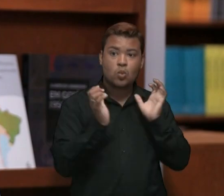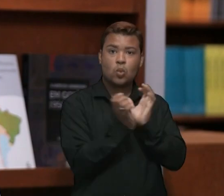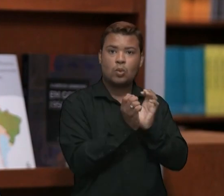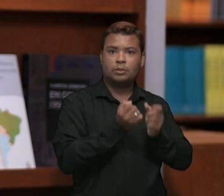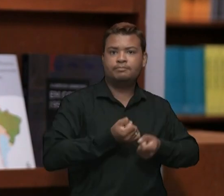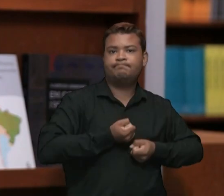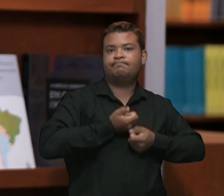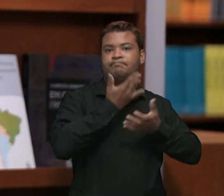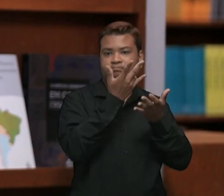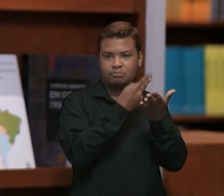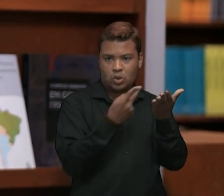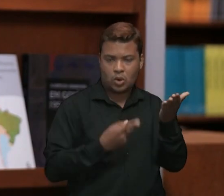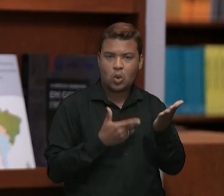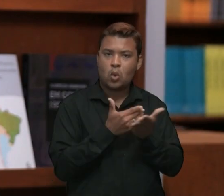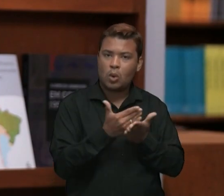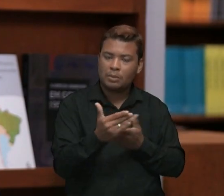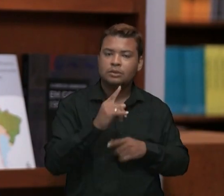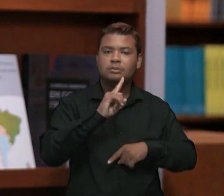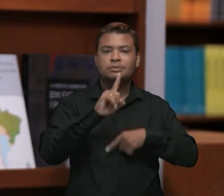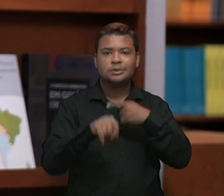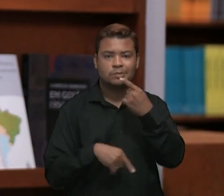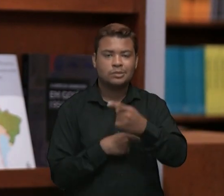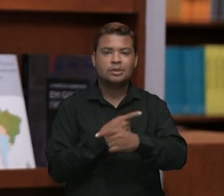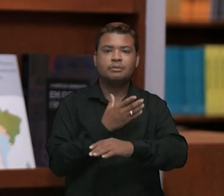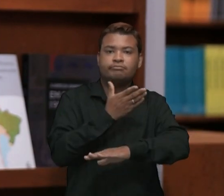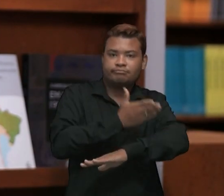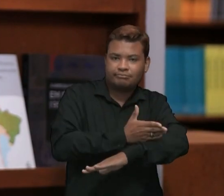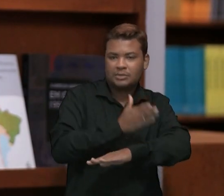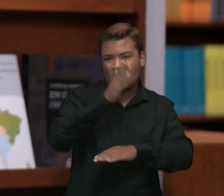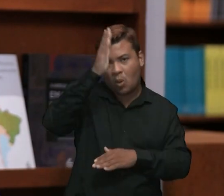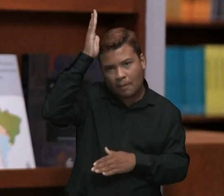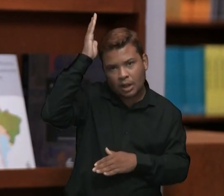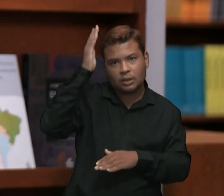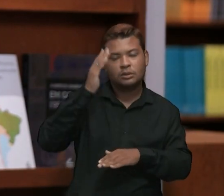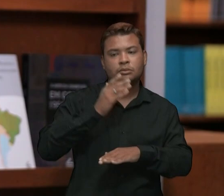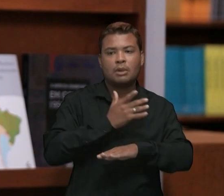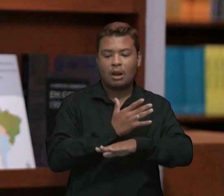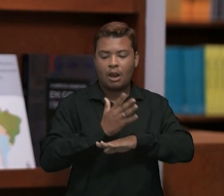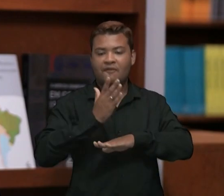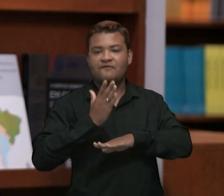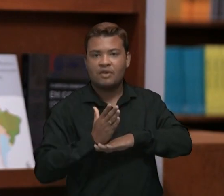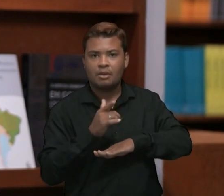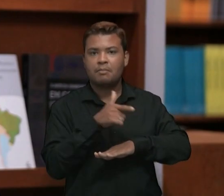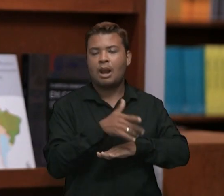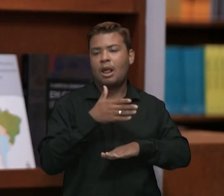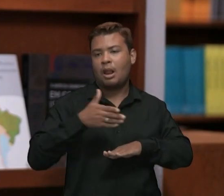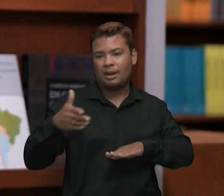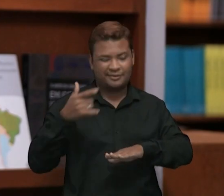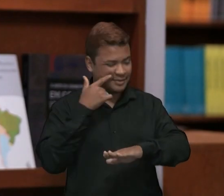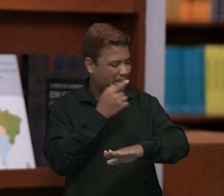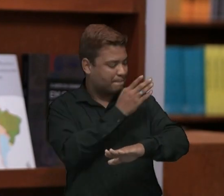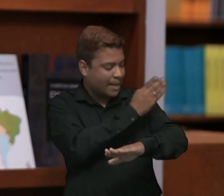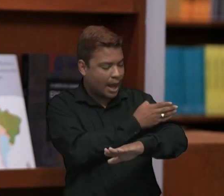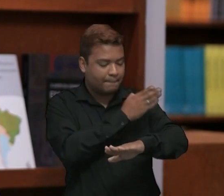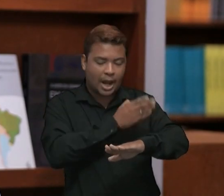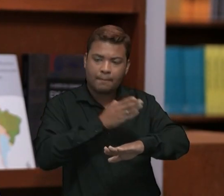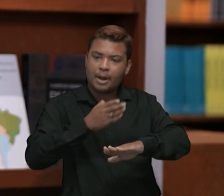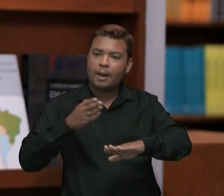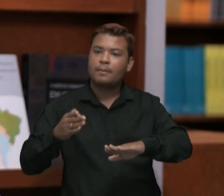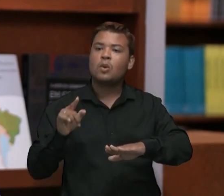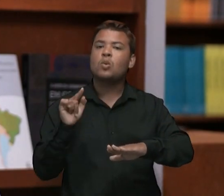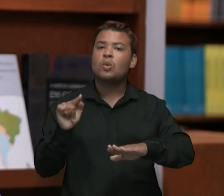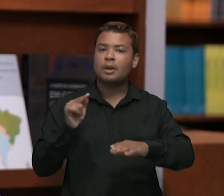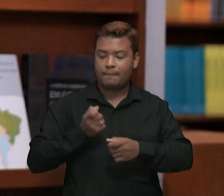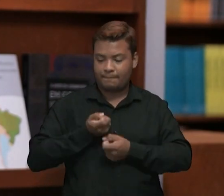passando no período romano, na Idade Média, até o fim da Idade Média, ali na Renascença, a poesia esteve imbricada, esteve ali articulada com